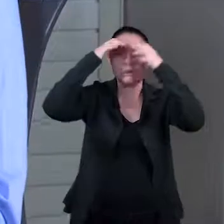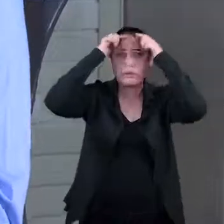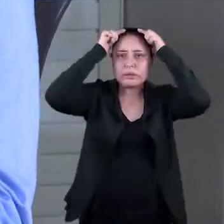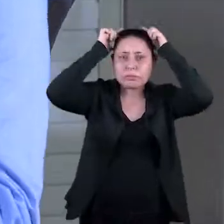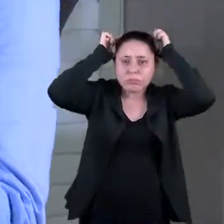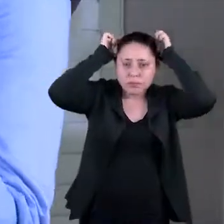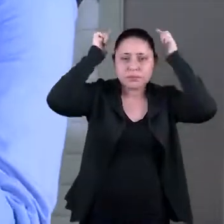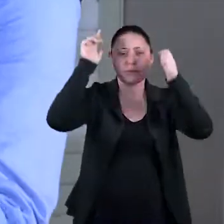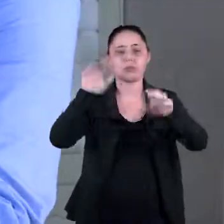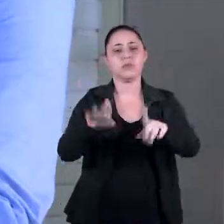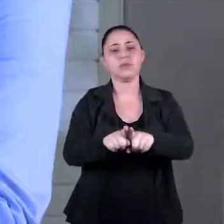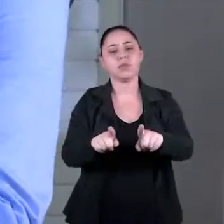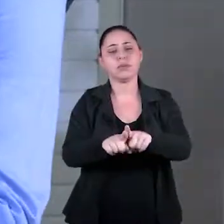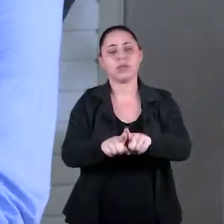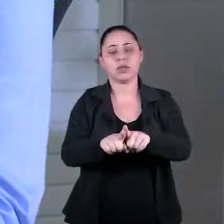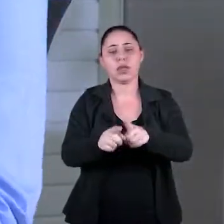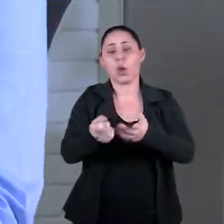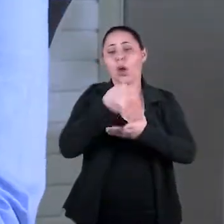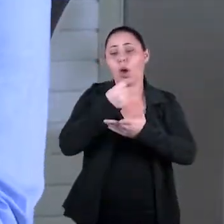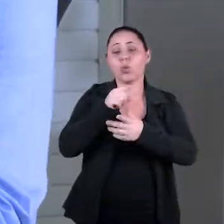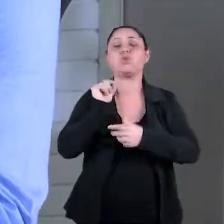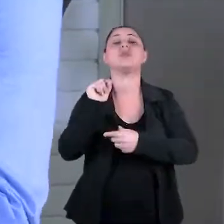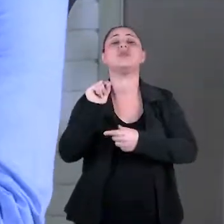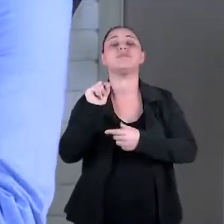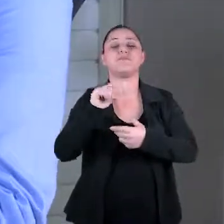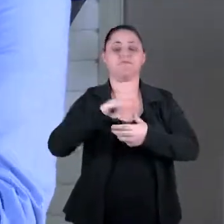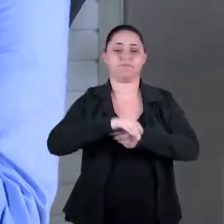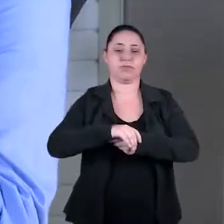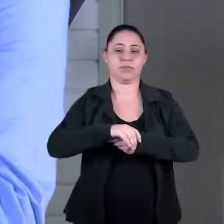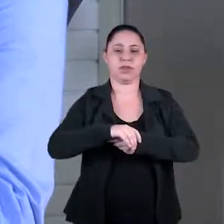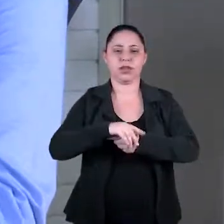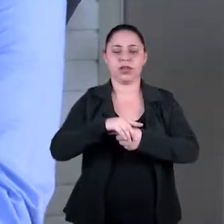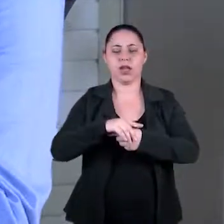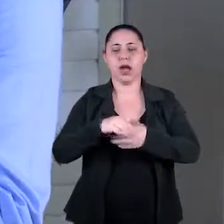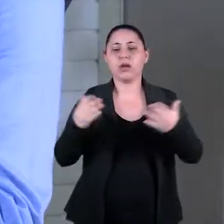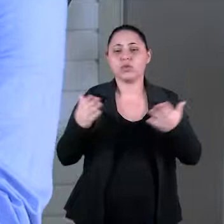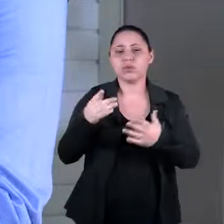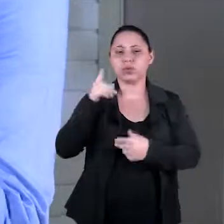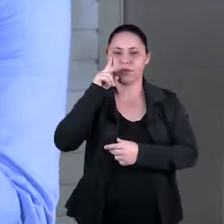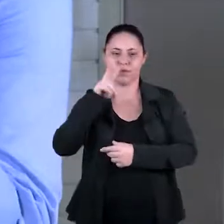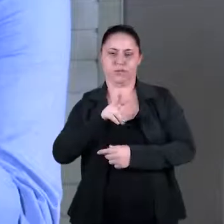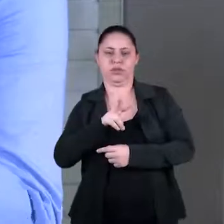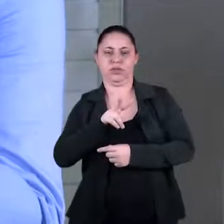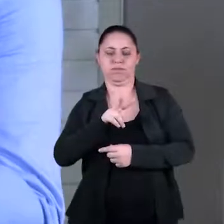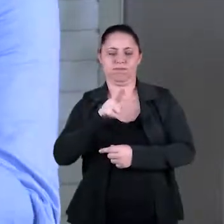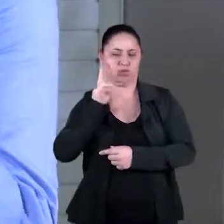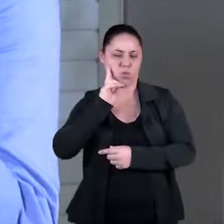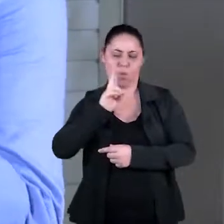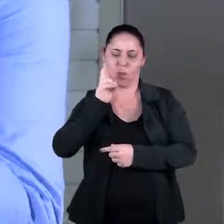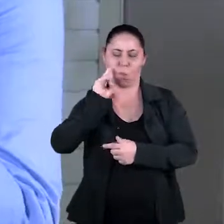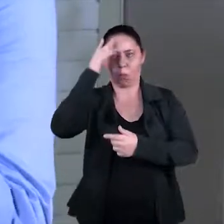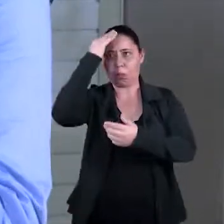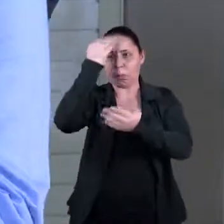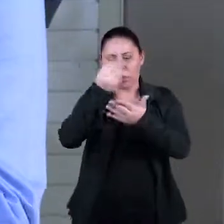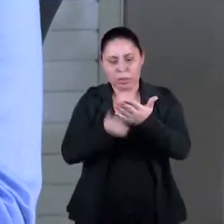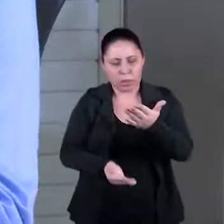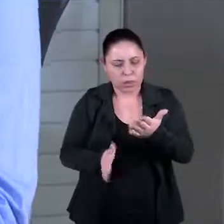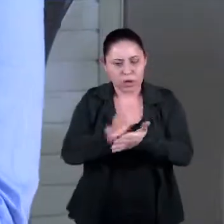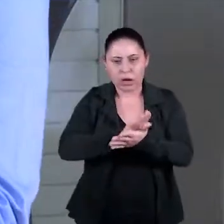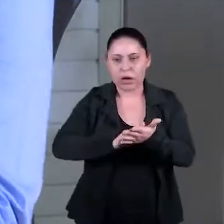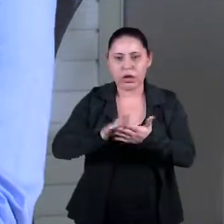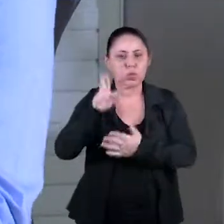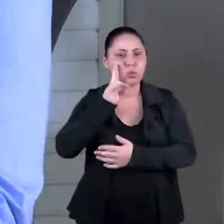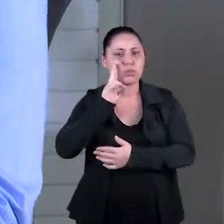dos cabelos, doenças do couro cabeludo e os seus tratamentos. Então, idealmente, notou uma queda fora do basal, fora do padrão,